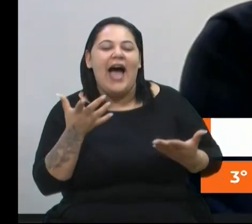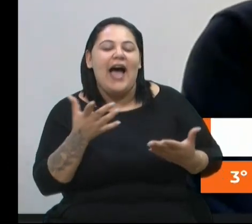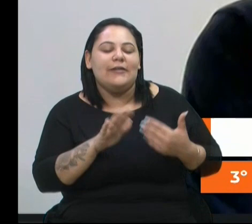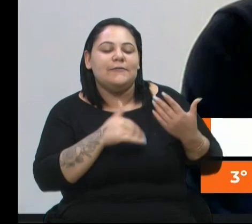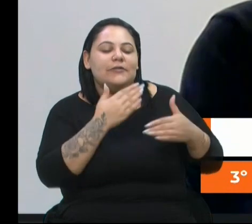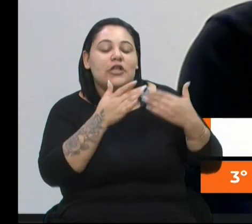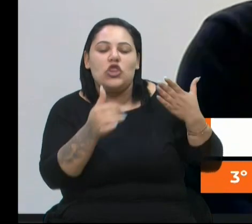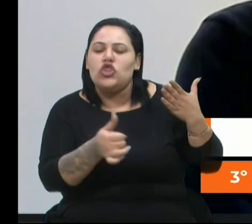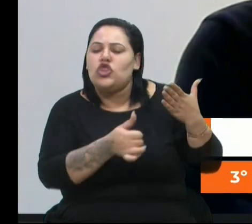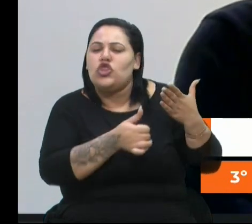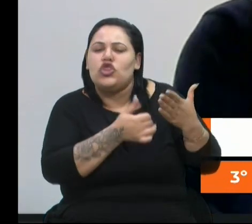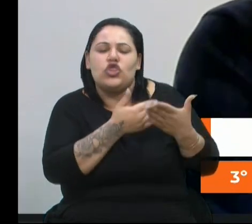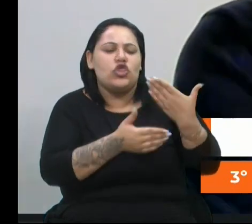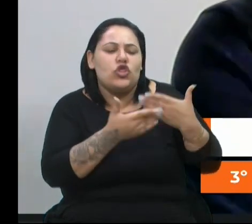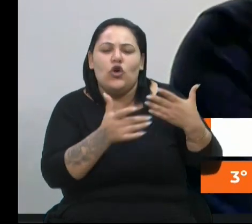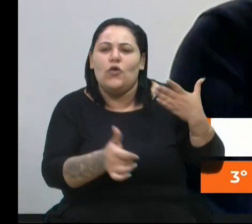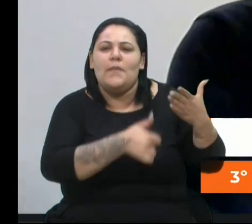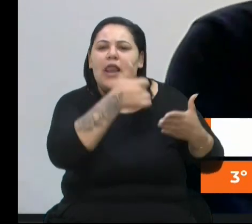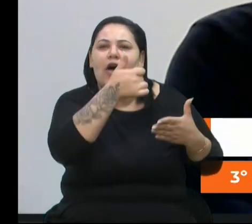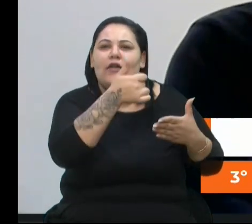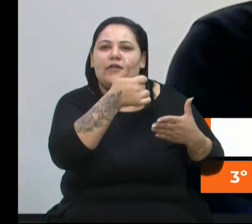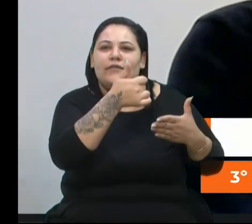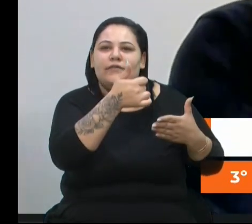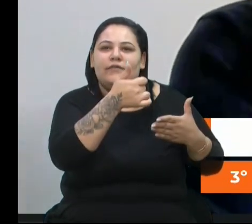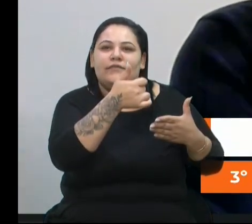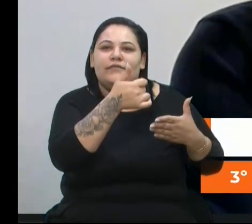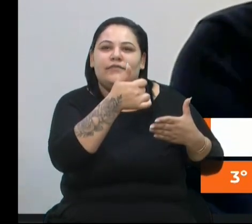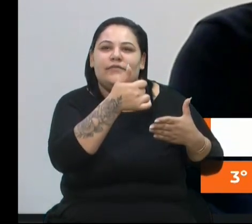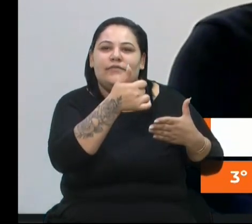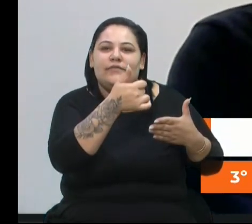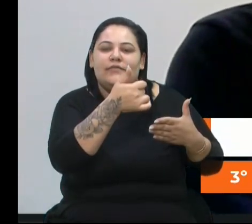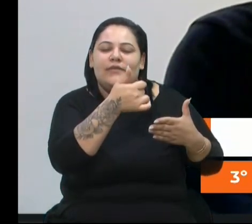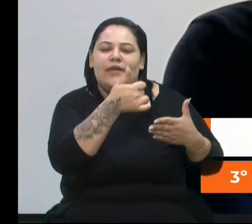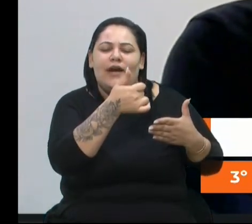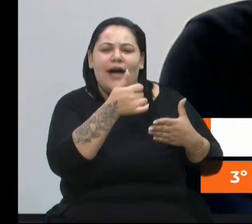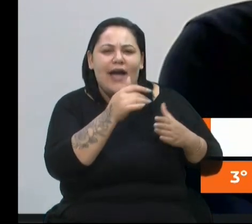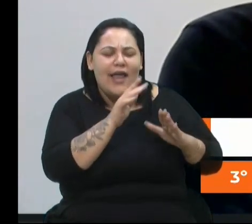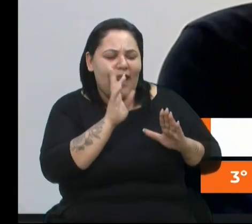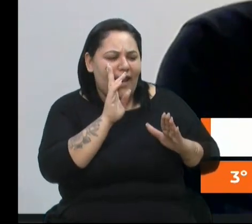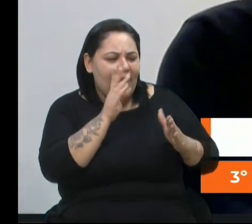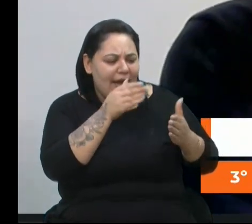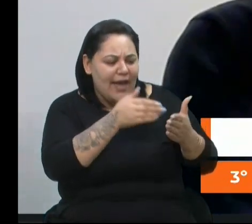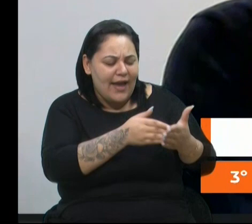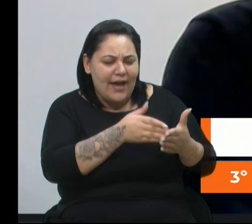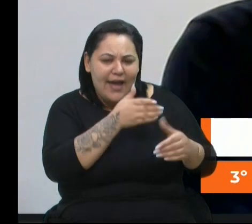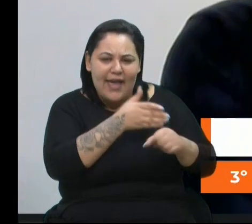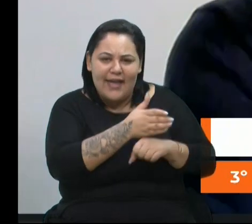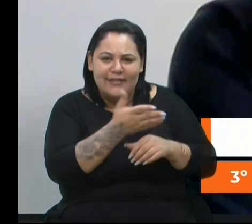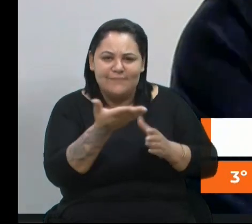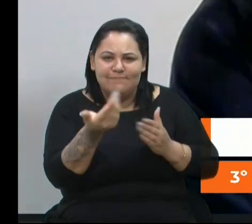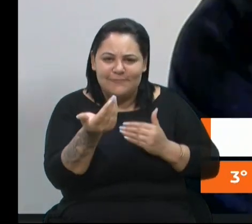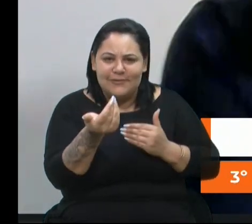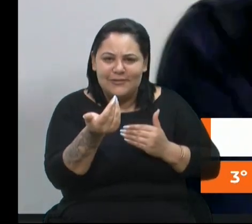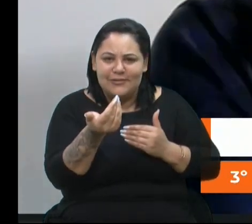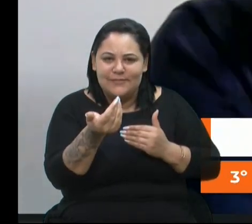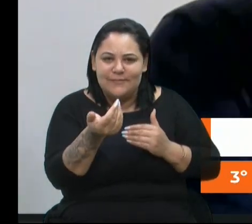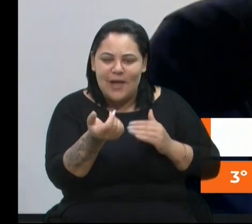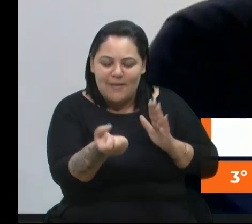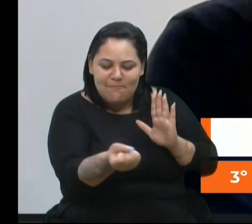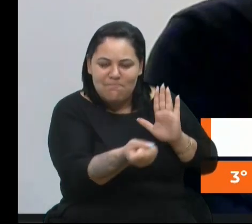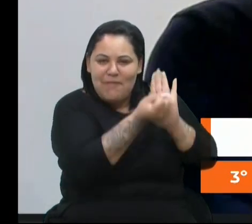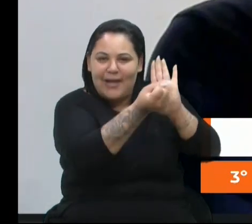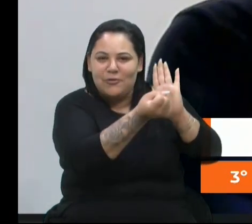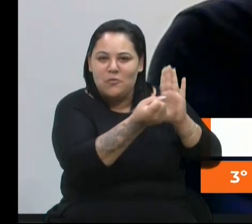tudo melhor ainda, chega na adolescência, ela leva um baque, porque ali ela não tem a